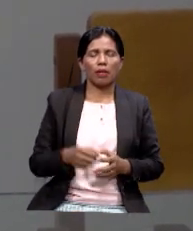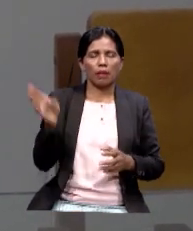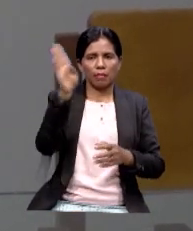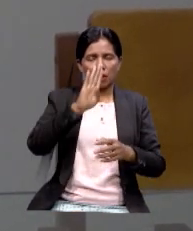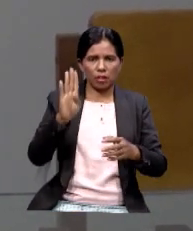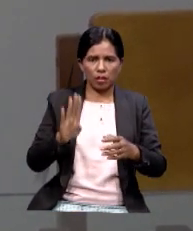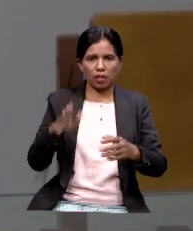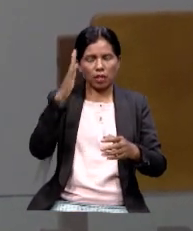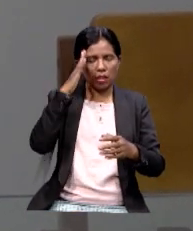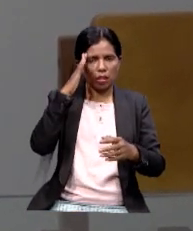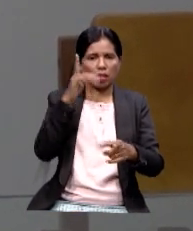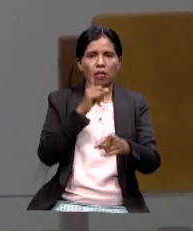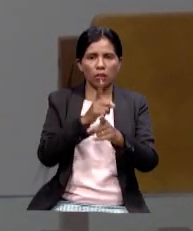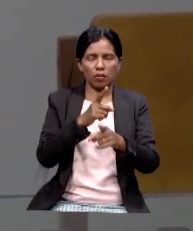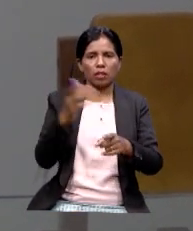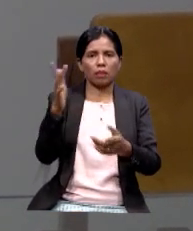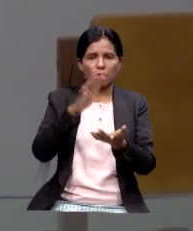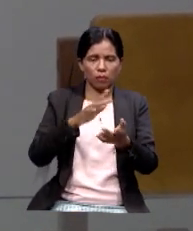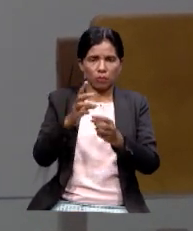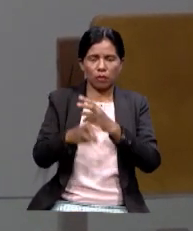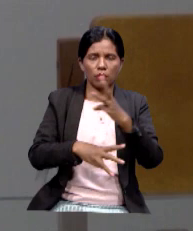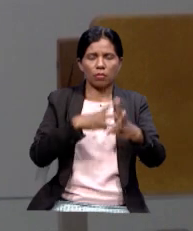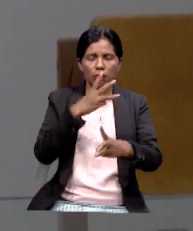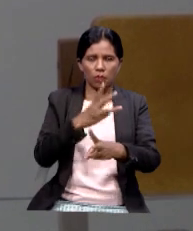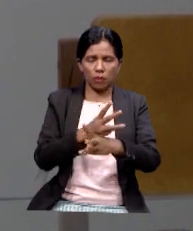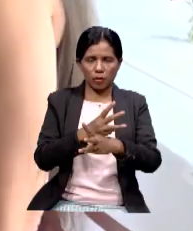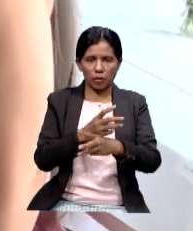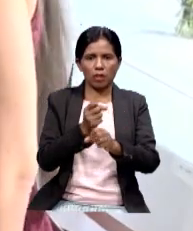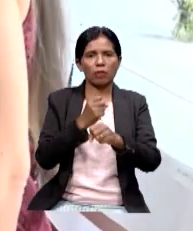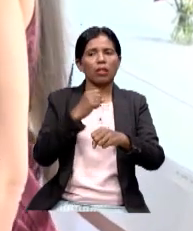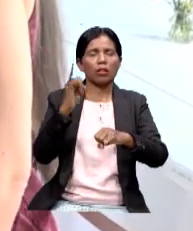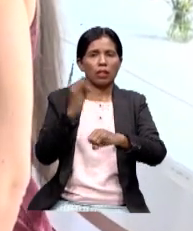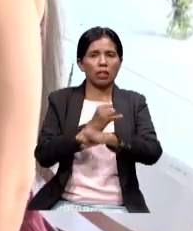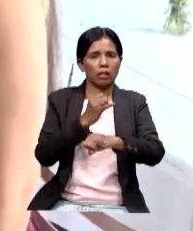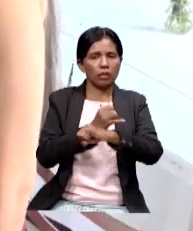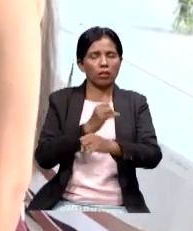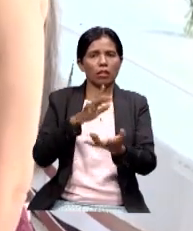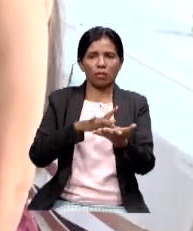até o mundo, e a indústria farmacêutica.